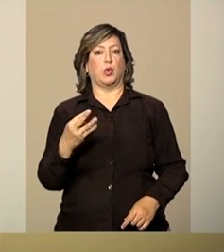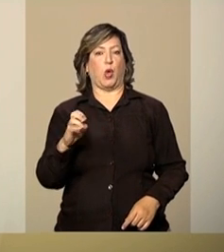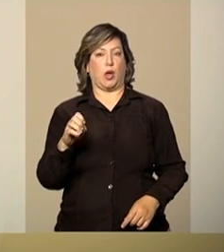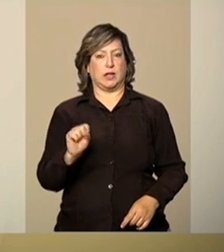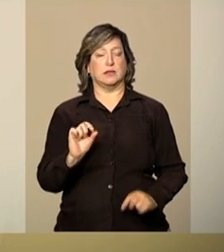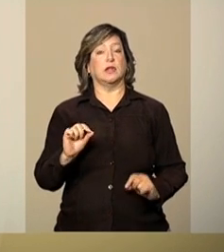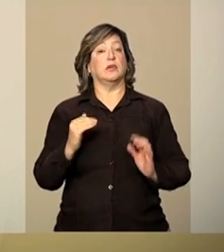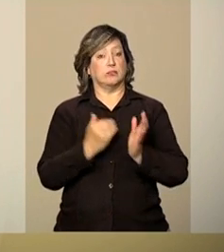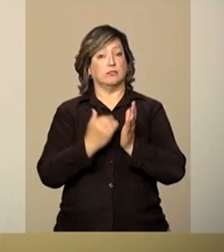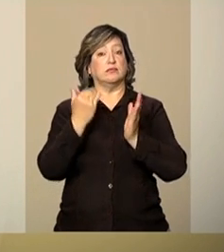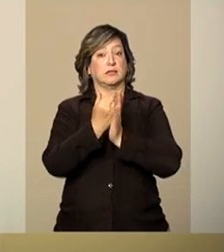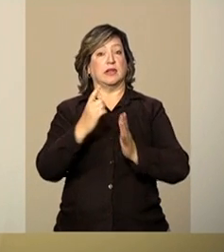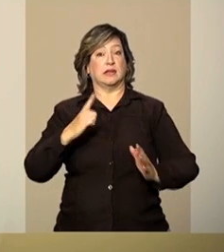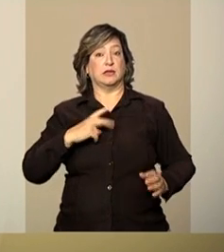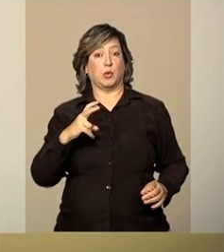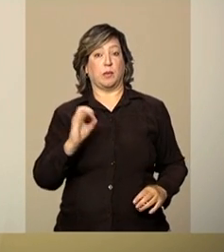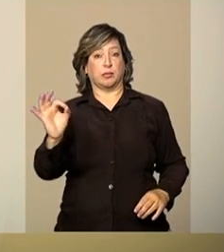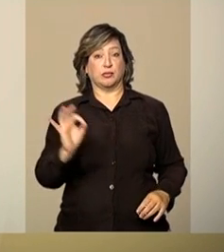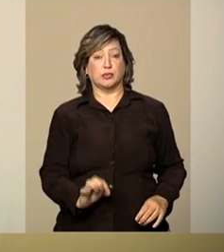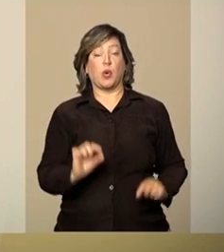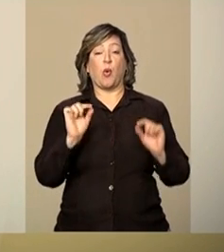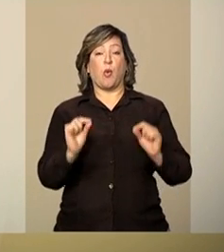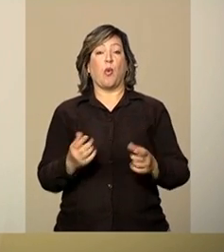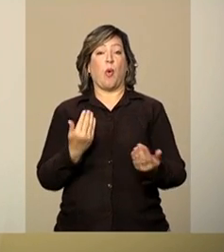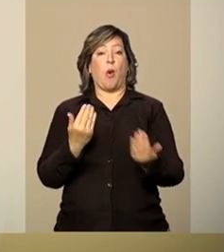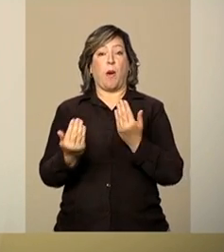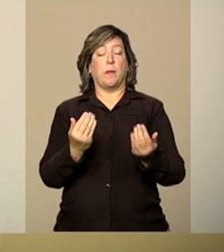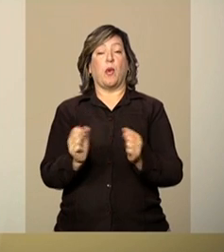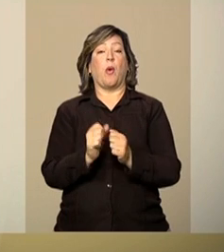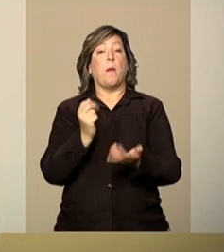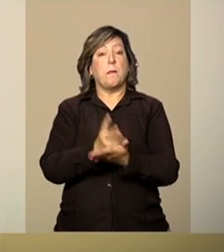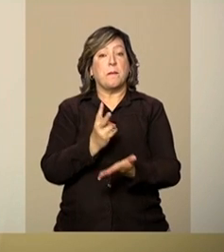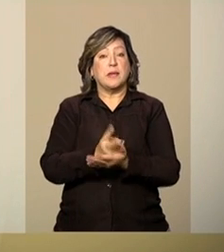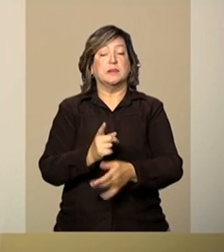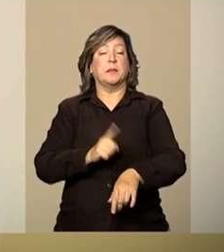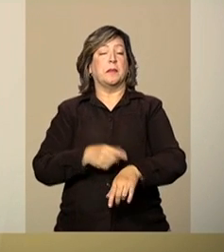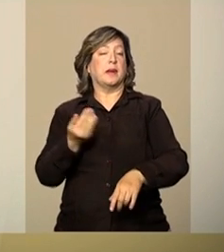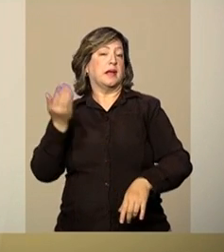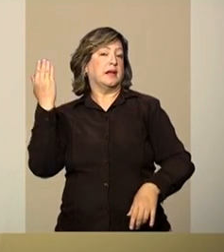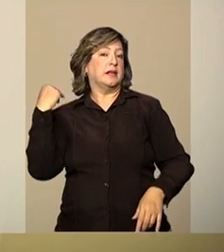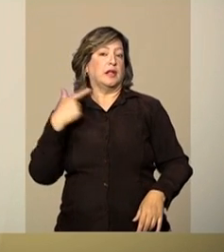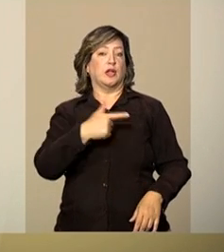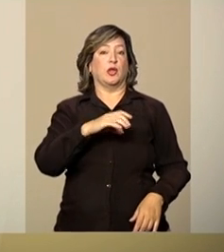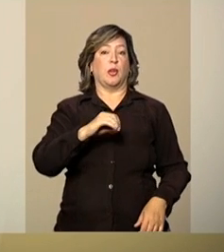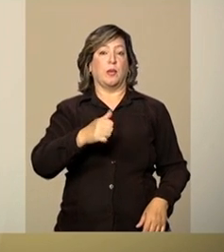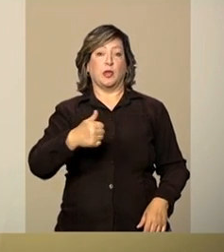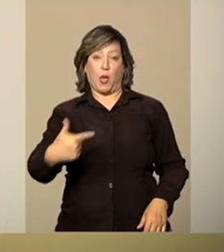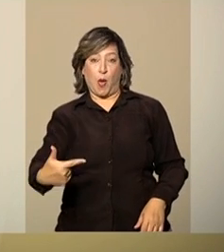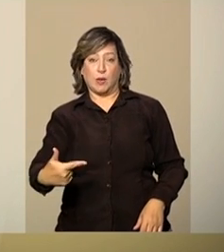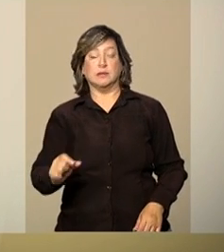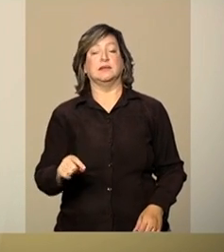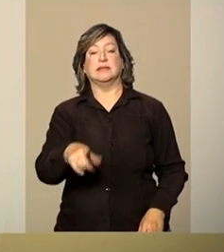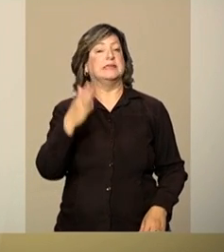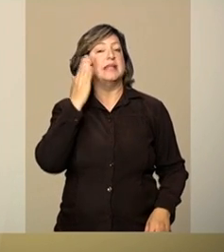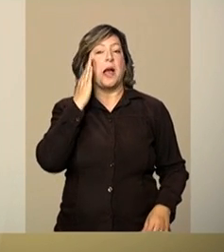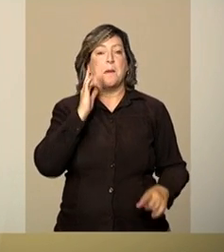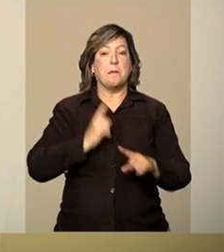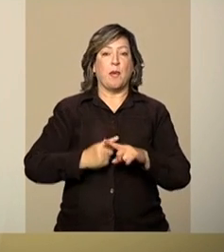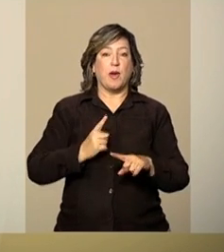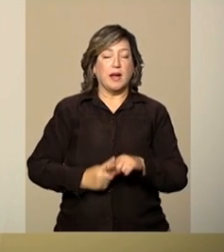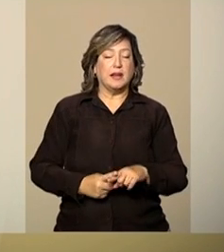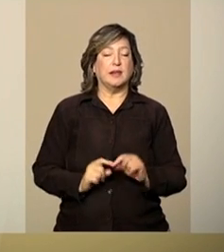aumento de 50% em relação ao que foi contratado no mesmo período lá em 2012 Você sabe por